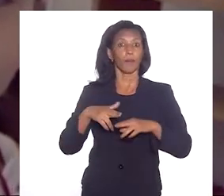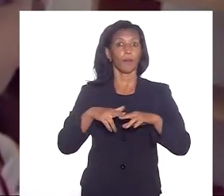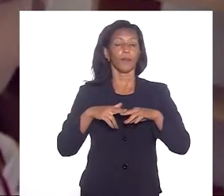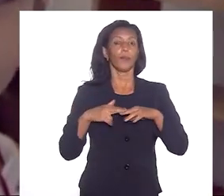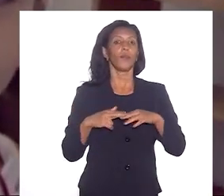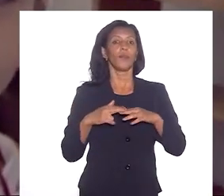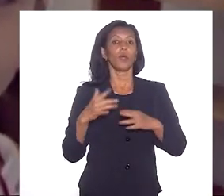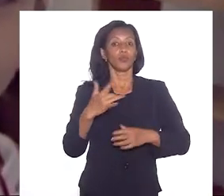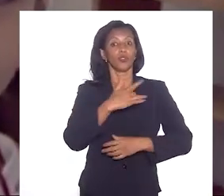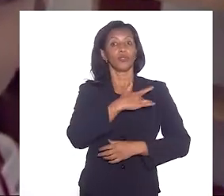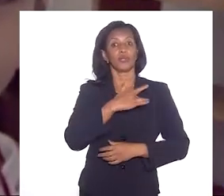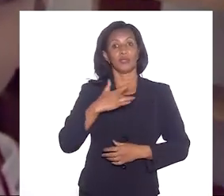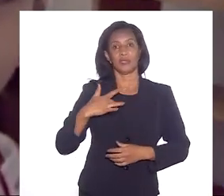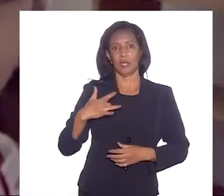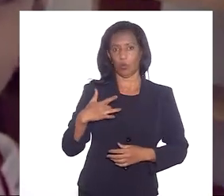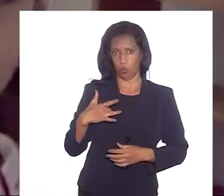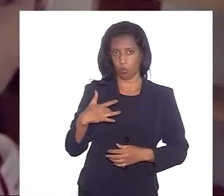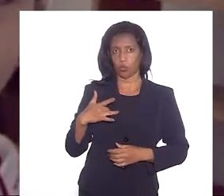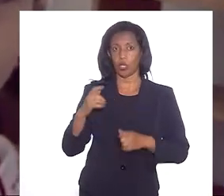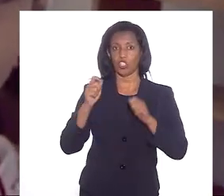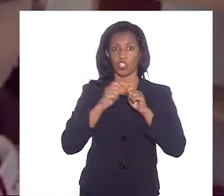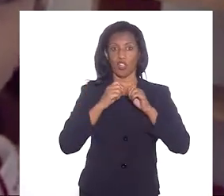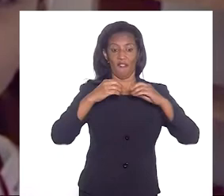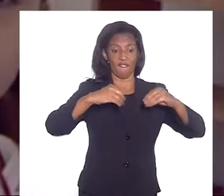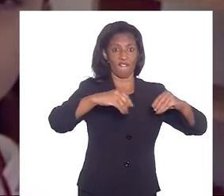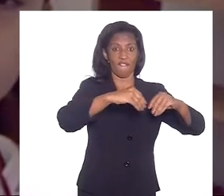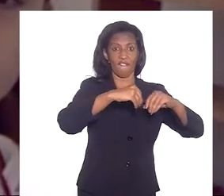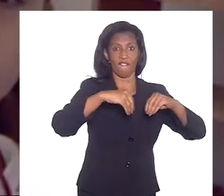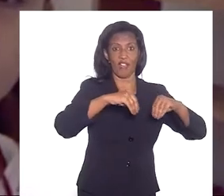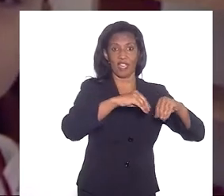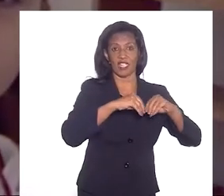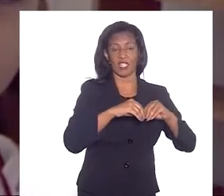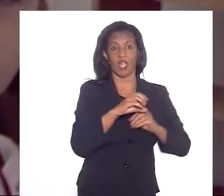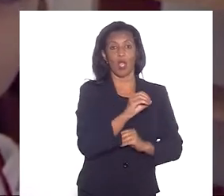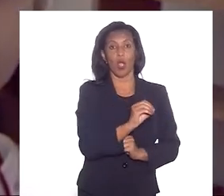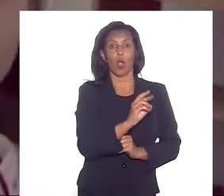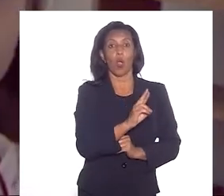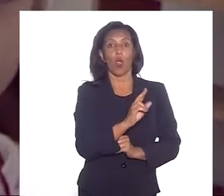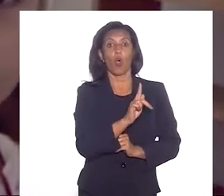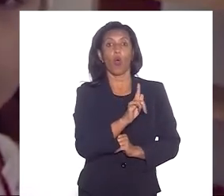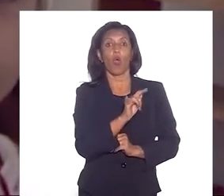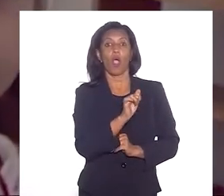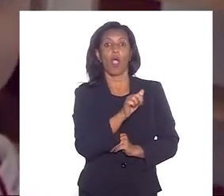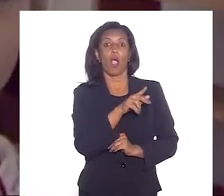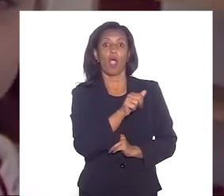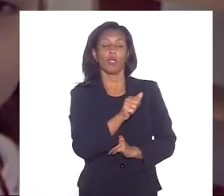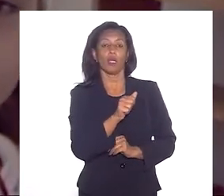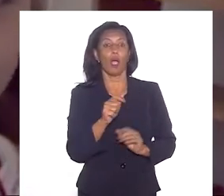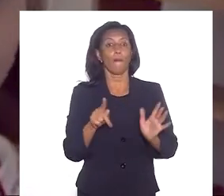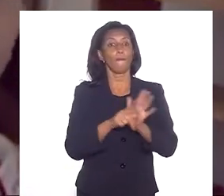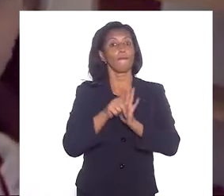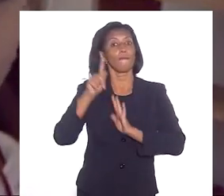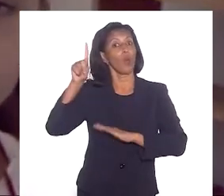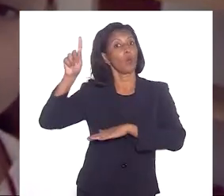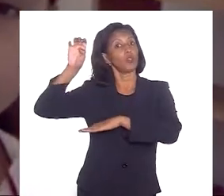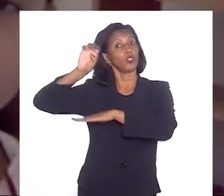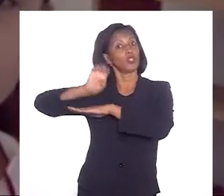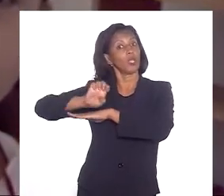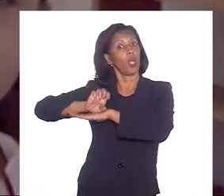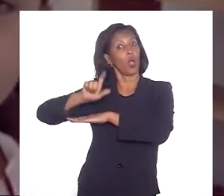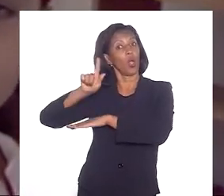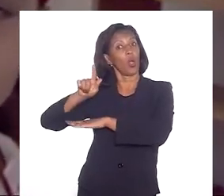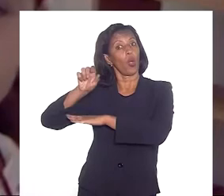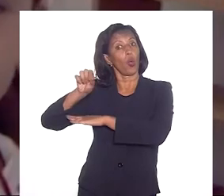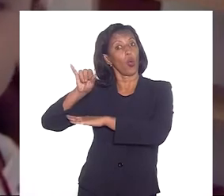por questões de saúde, porque a gente usa uma farinha orgânica que vem de Goiás, né, uma farinha